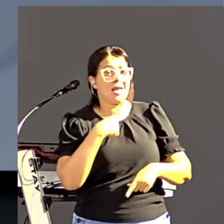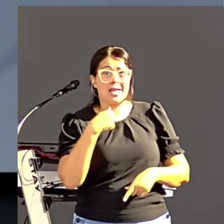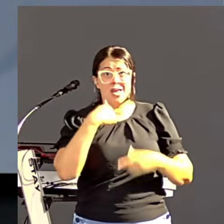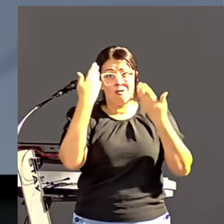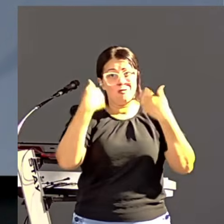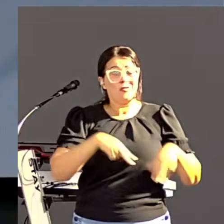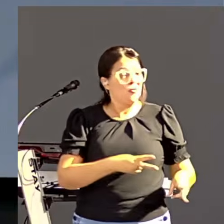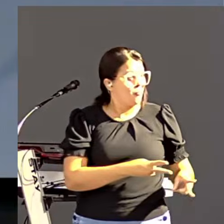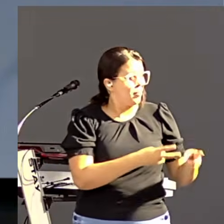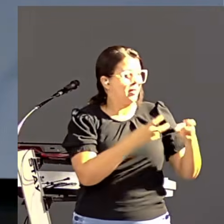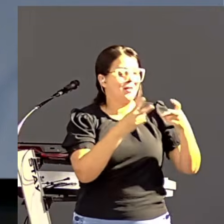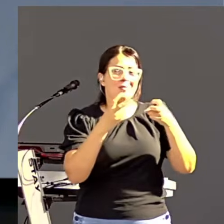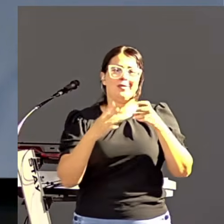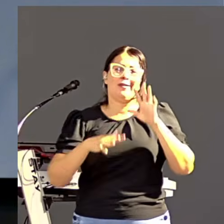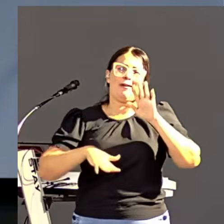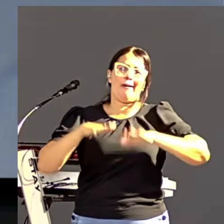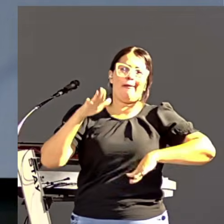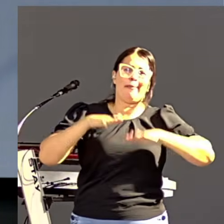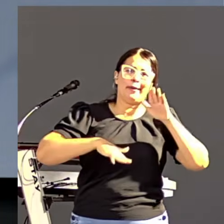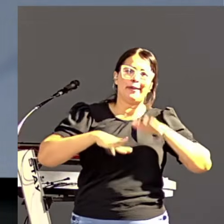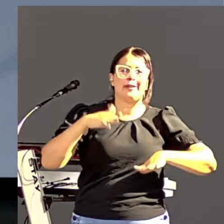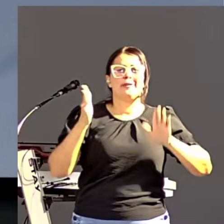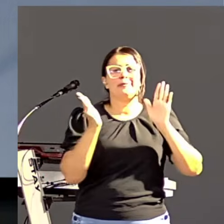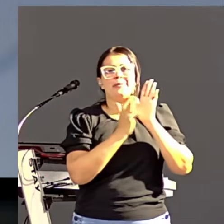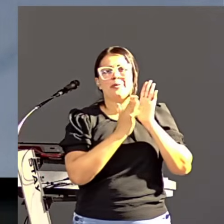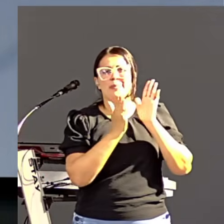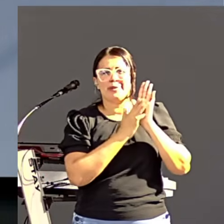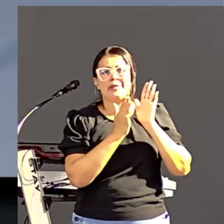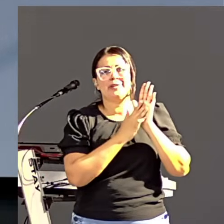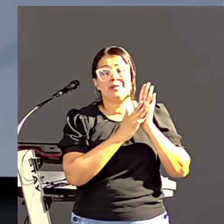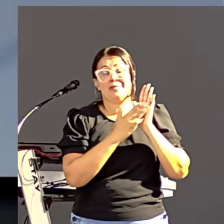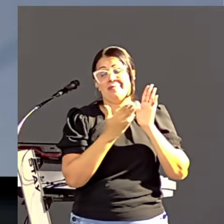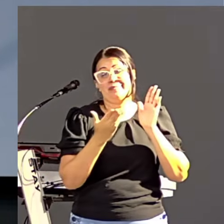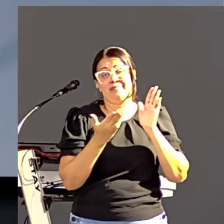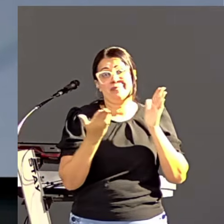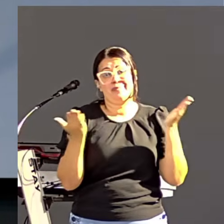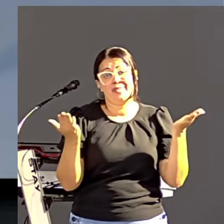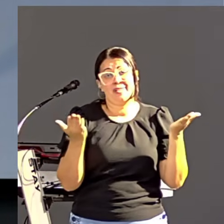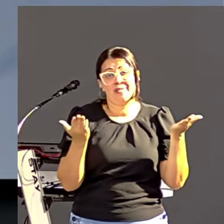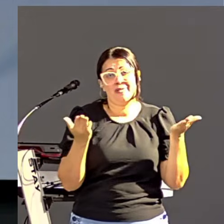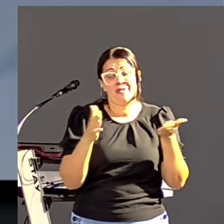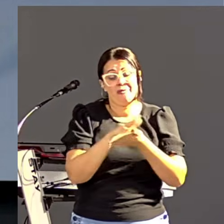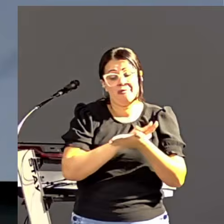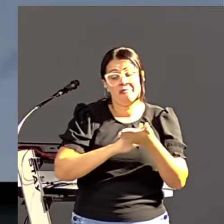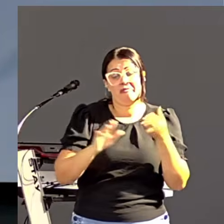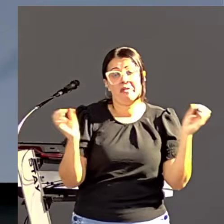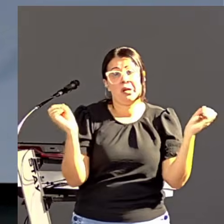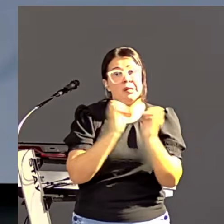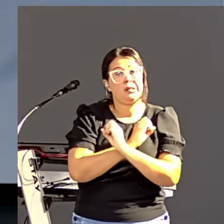percebendo que apesar de prometer muito, você está entregando pouco.